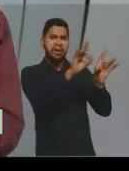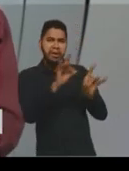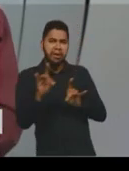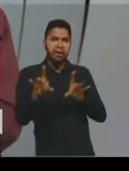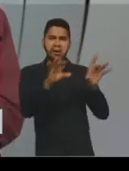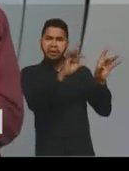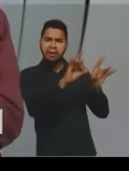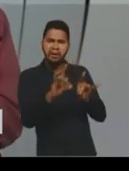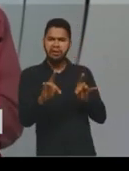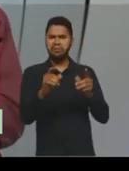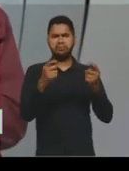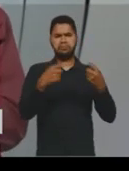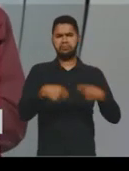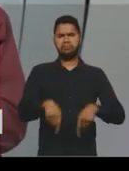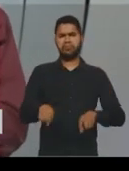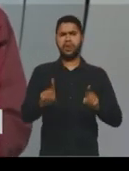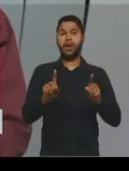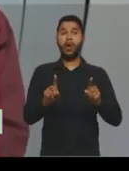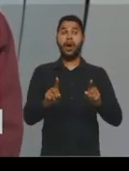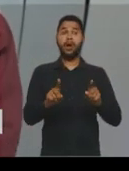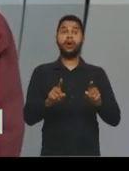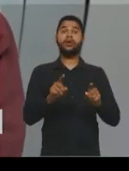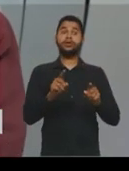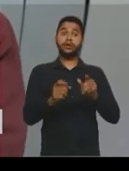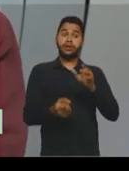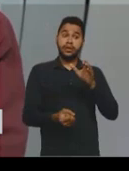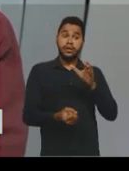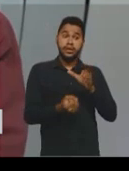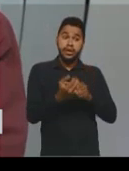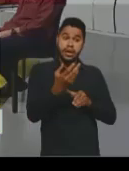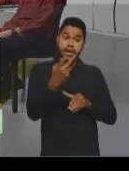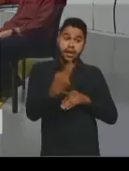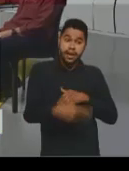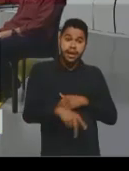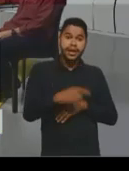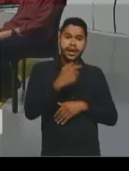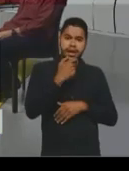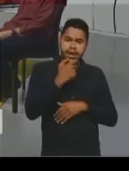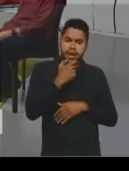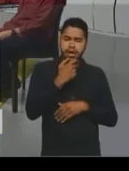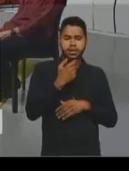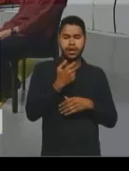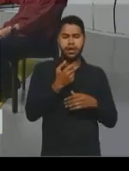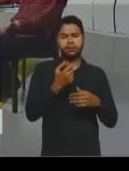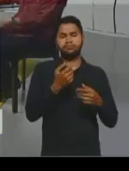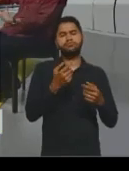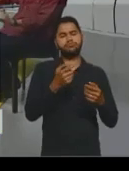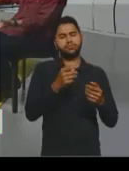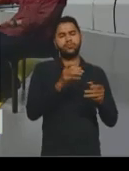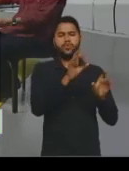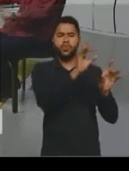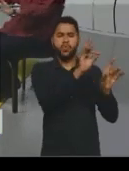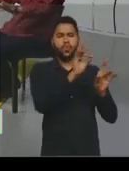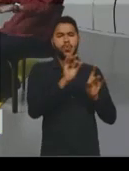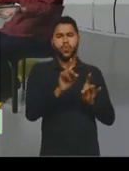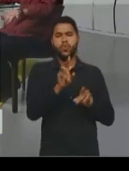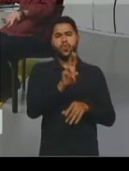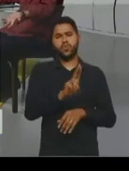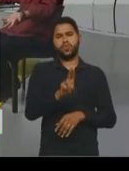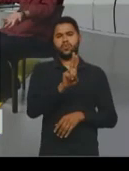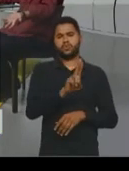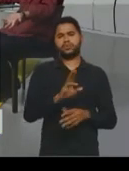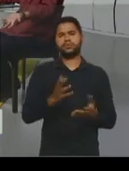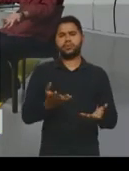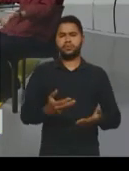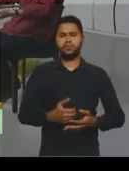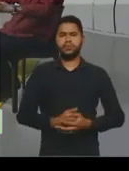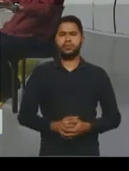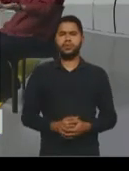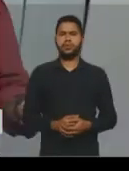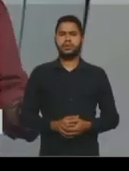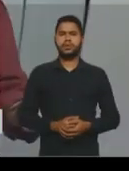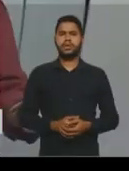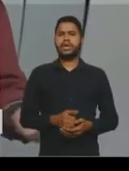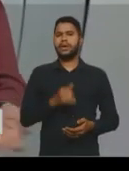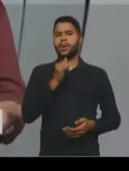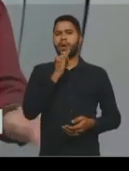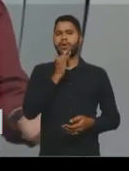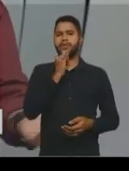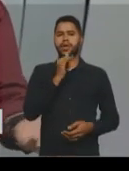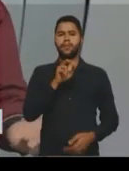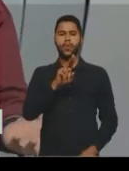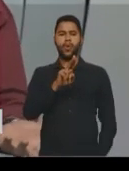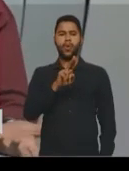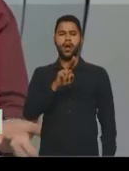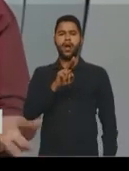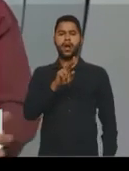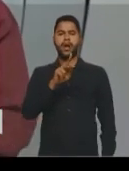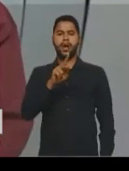tem. Então eu acho que puxa muito para o pedantismo. Já temos um vocabulário tão rico, né, professor? Upgrade, a pessoa vai saber como é que é. Tem que fazer um upgrade, a pessoa